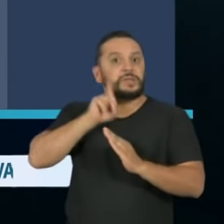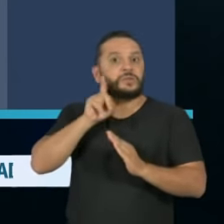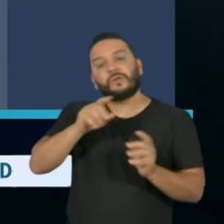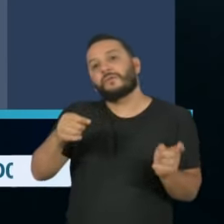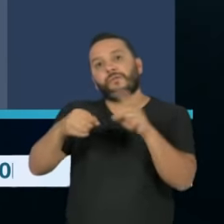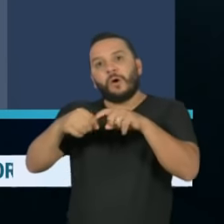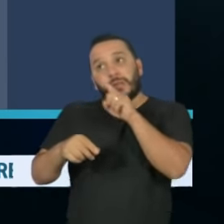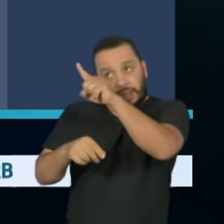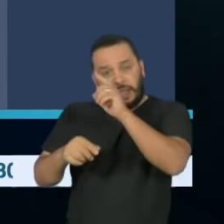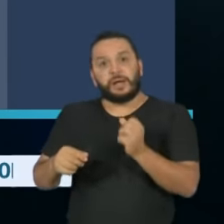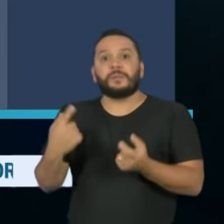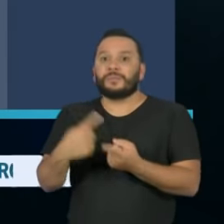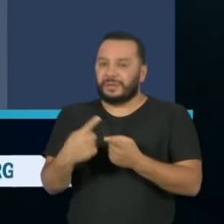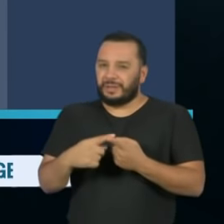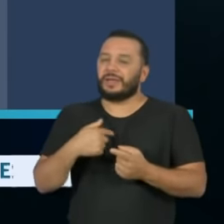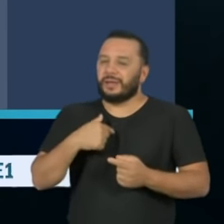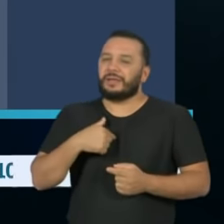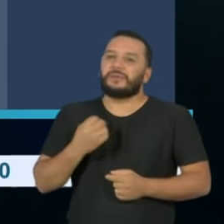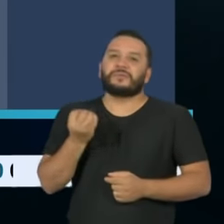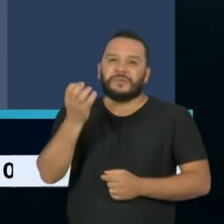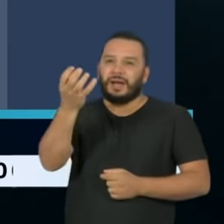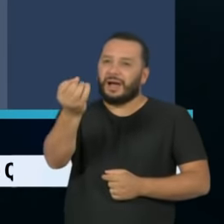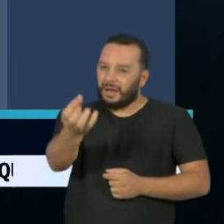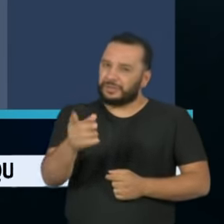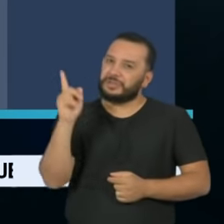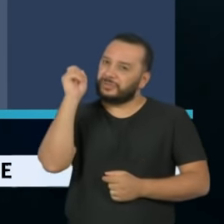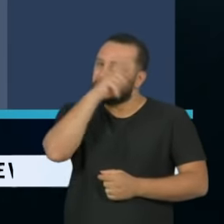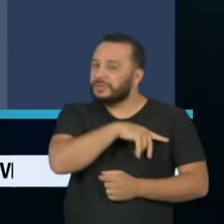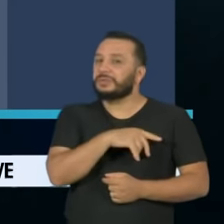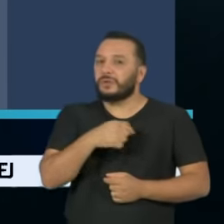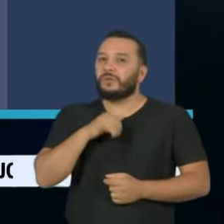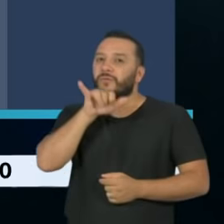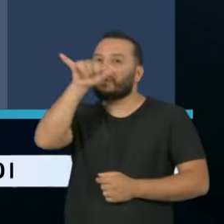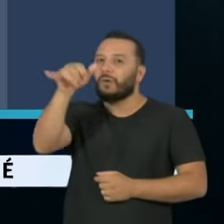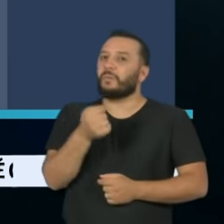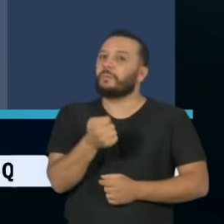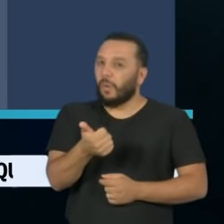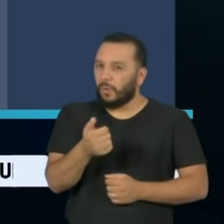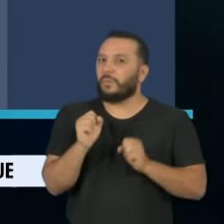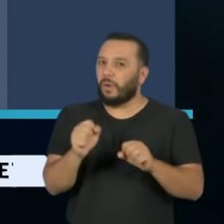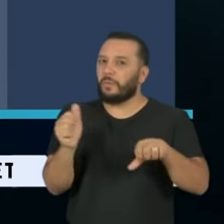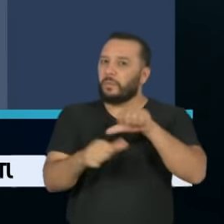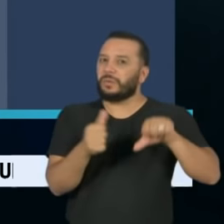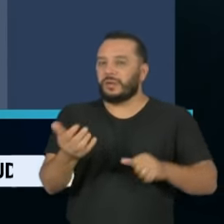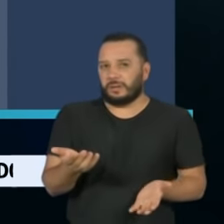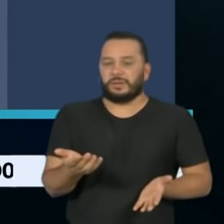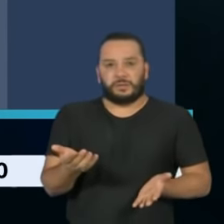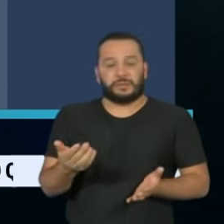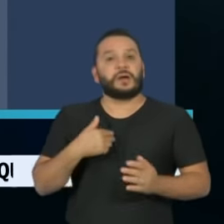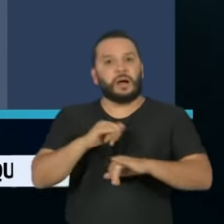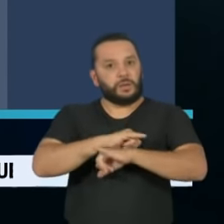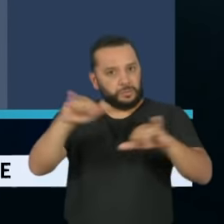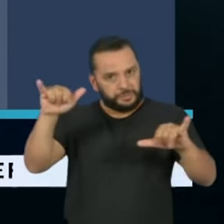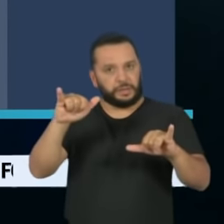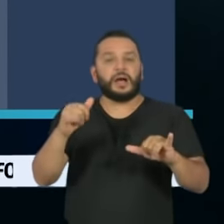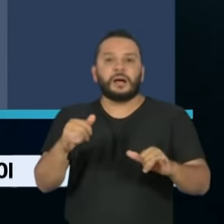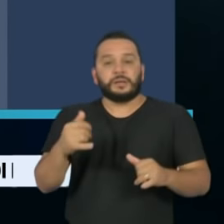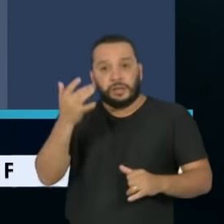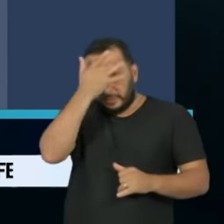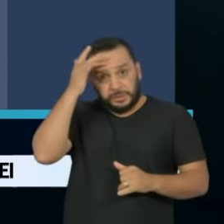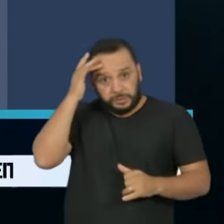porque a situação de viagem está mudando muito rápido e a disponibilidade de voos está sujeita a alterações. O comunicado é dirigido a